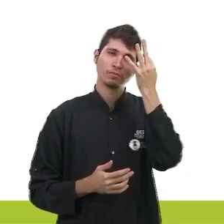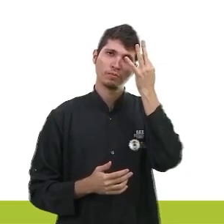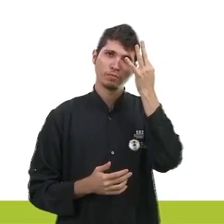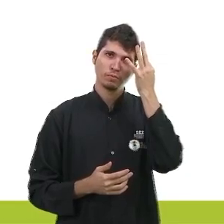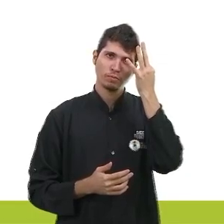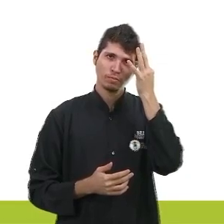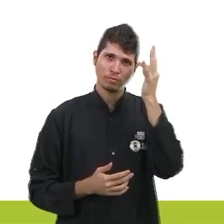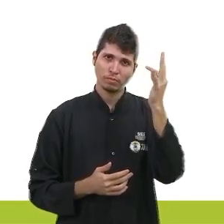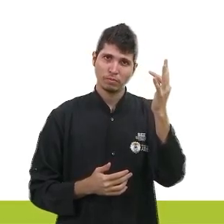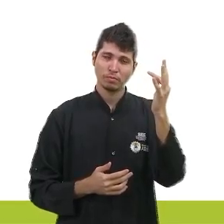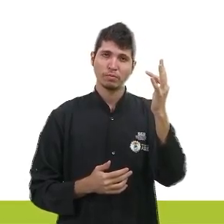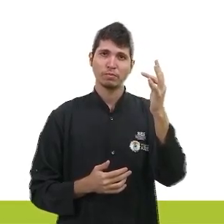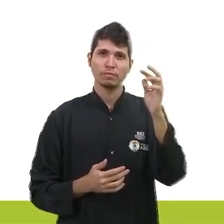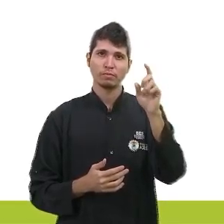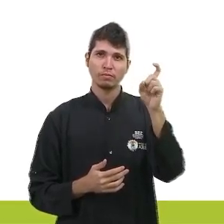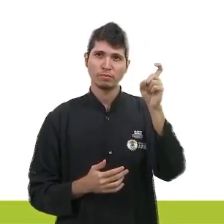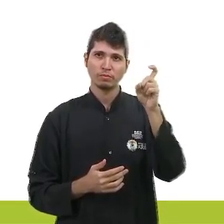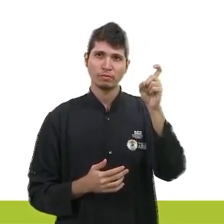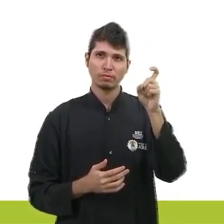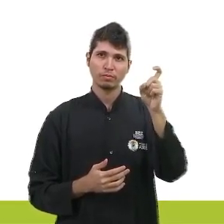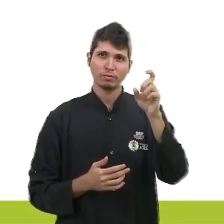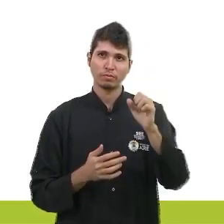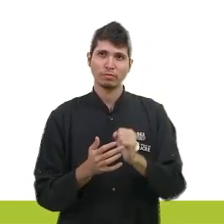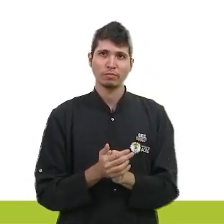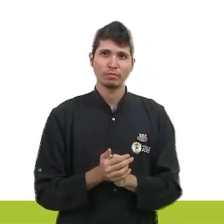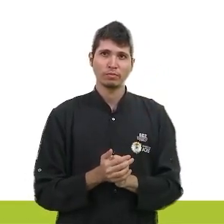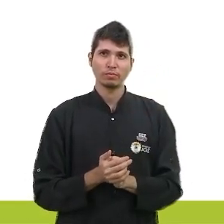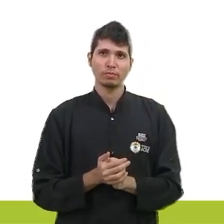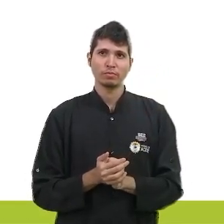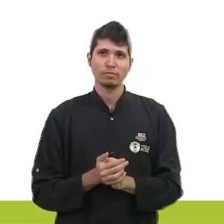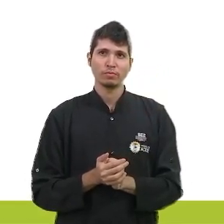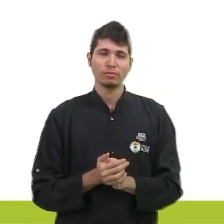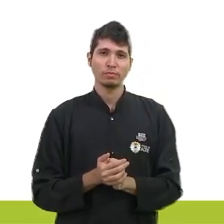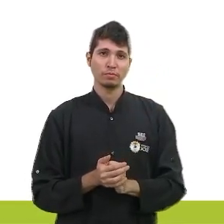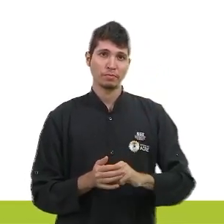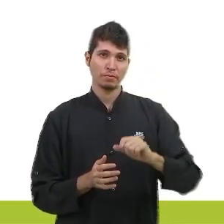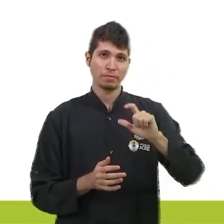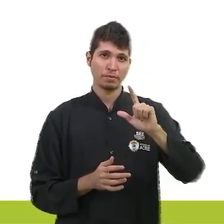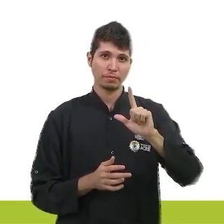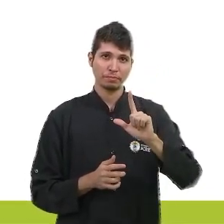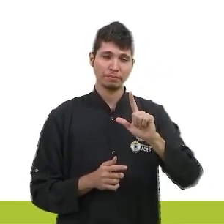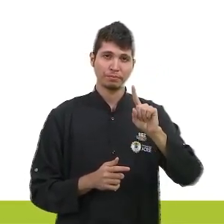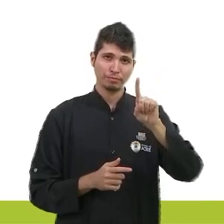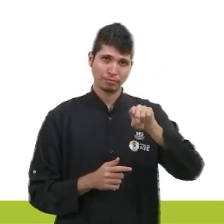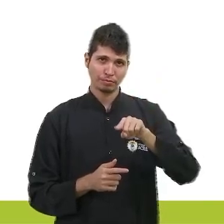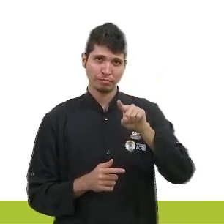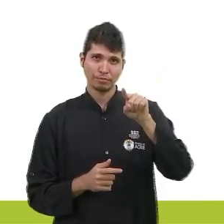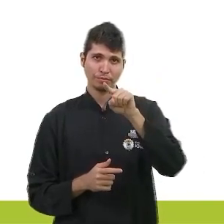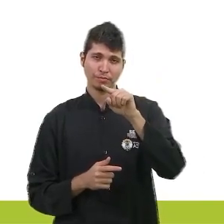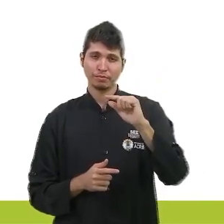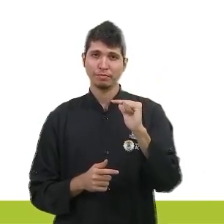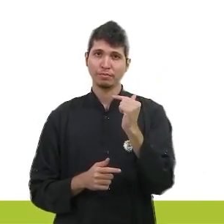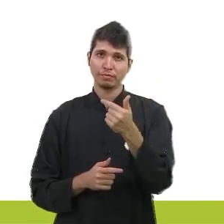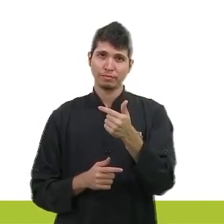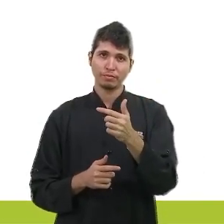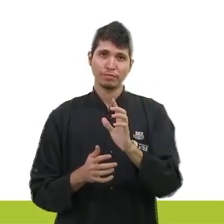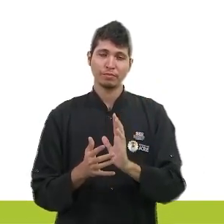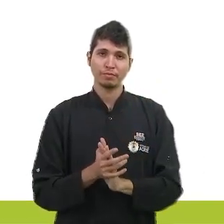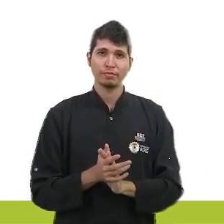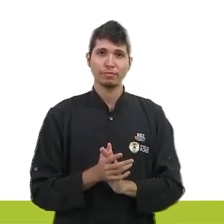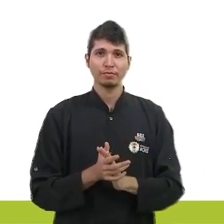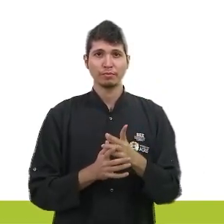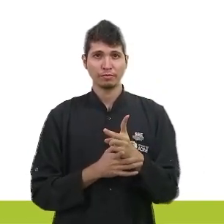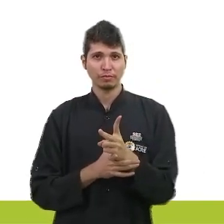perceber que isso aqui é L raiz de 2, fazendo as contas, L raiz de 2. Você vai obter o